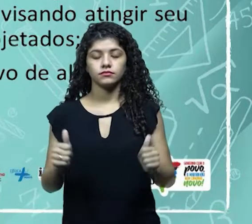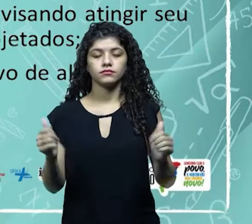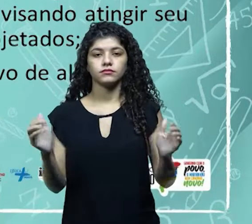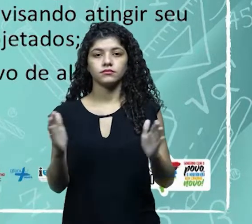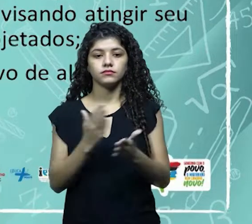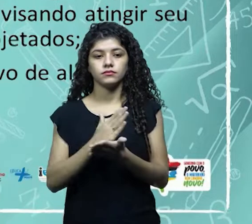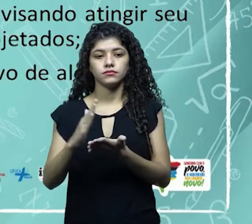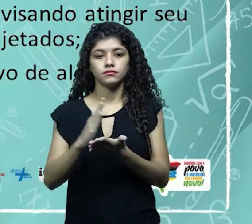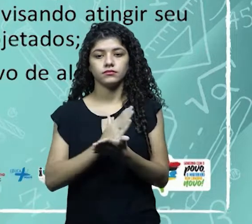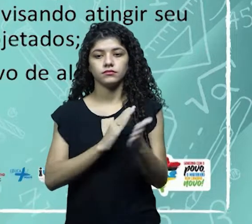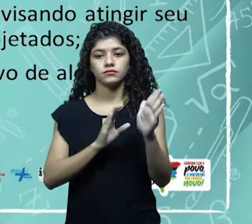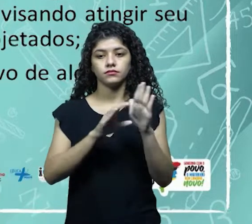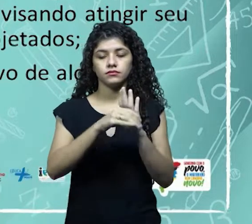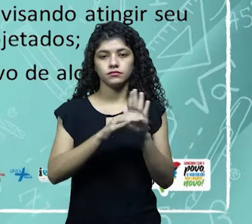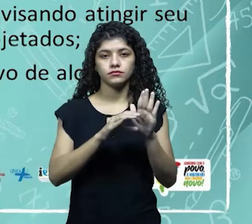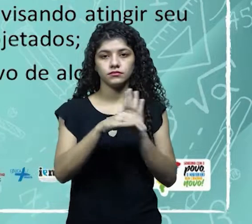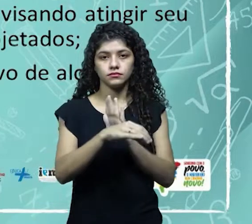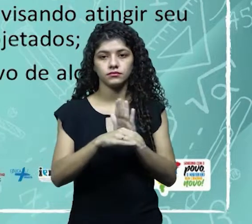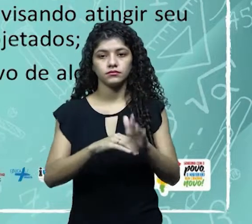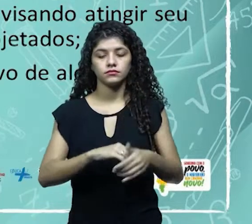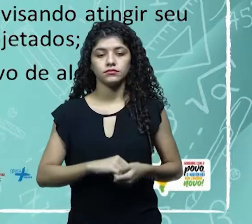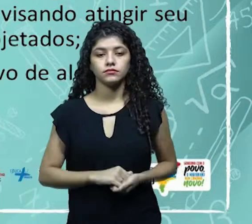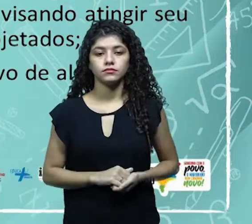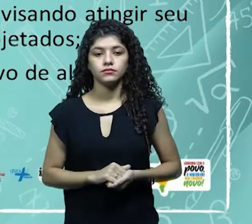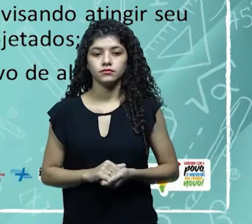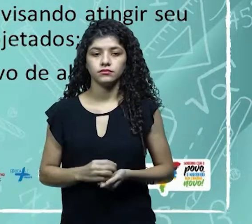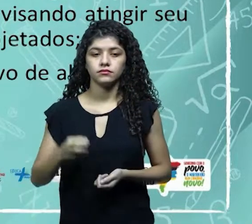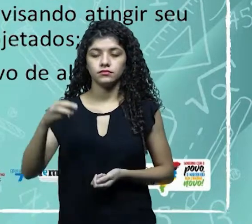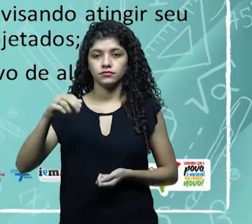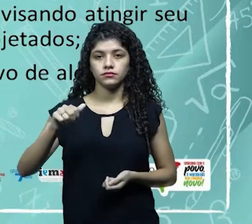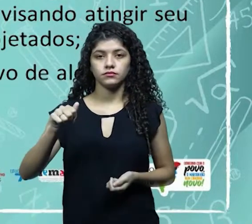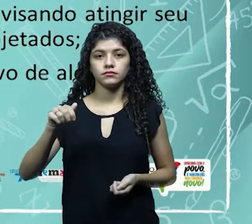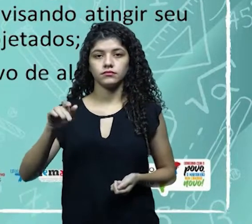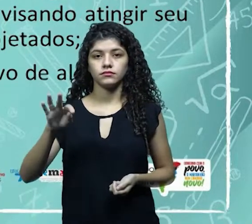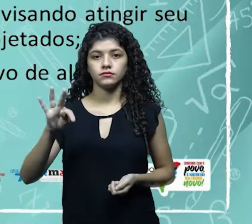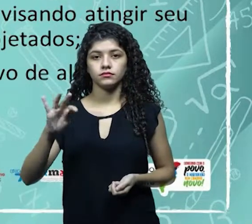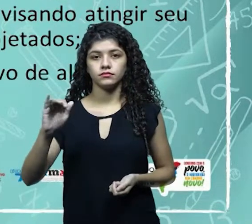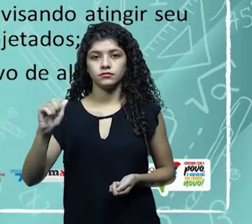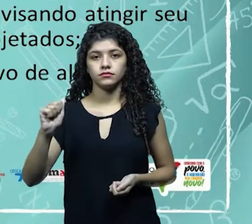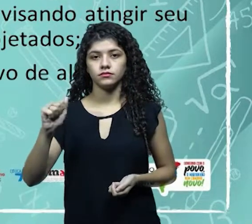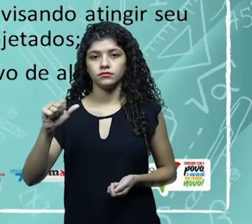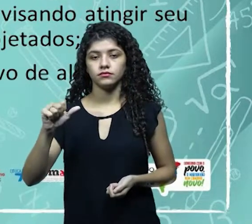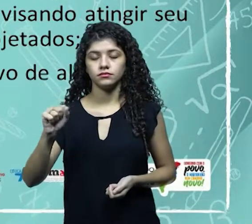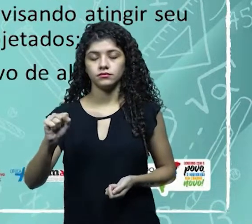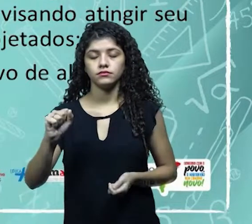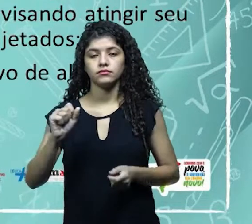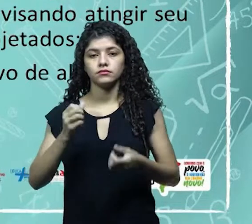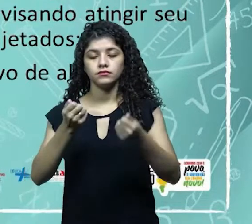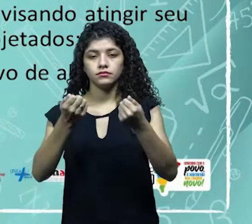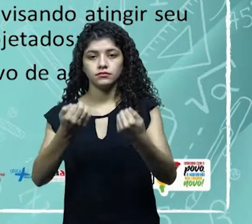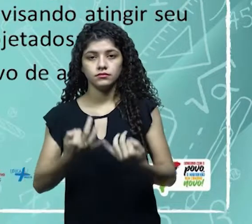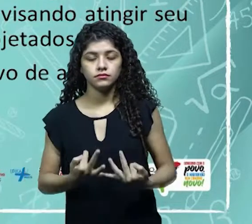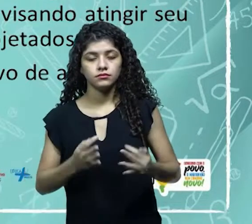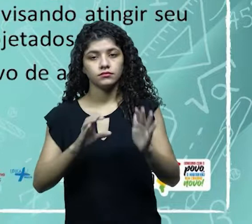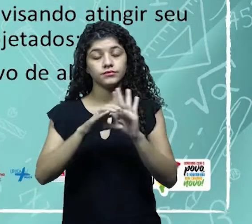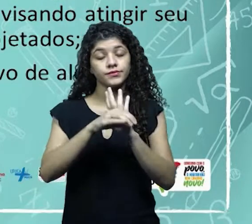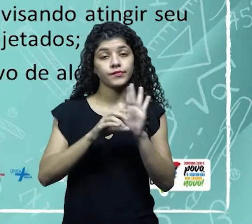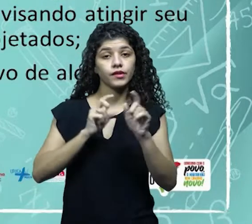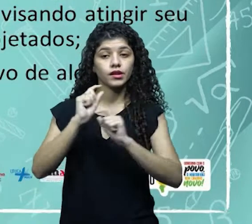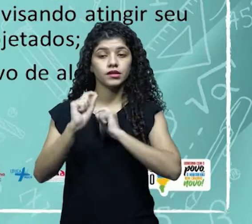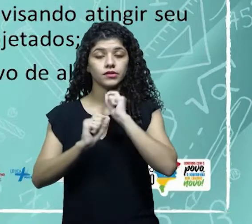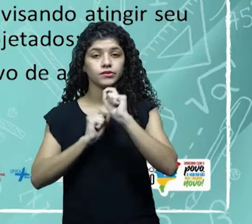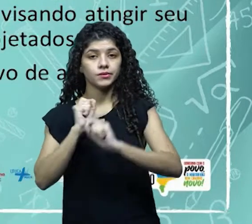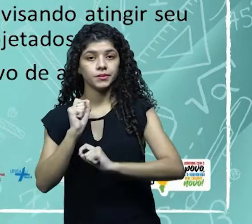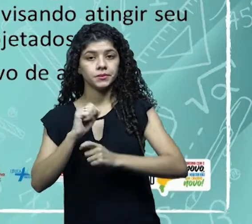possui né fazendo uma análise entre alguns conceitos de alguns autores Matias